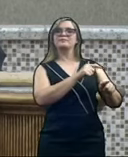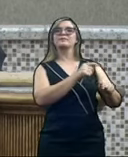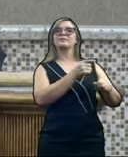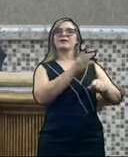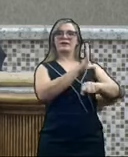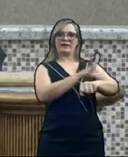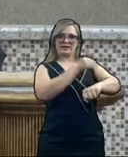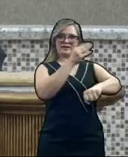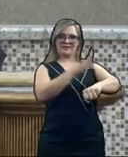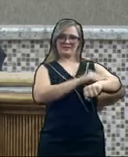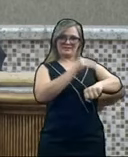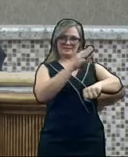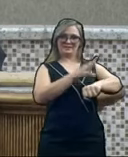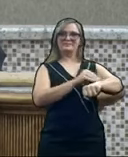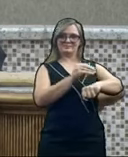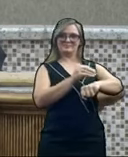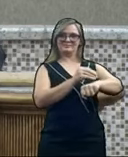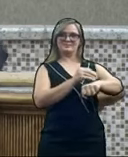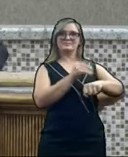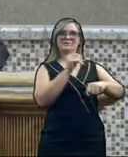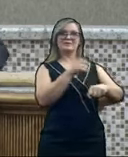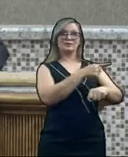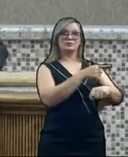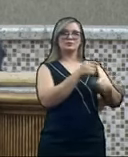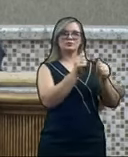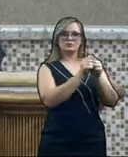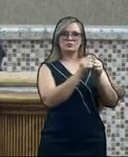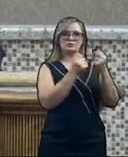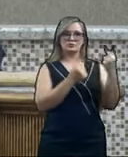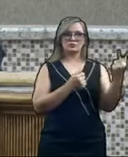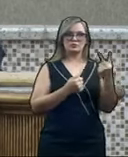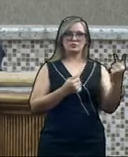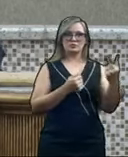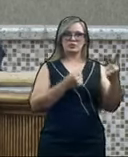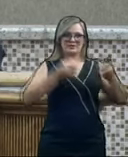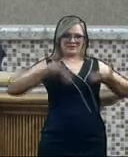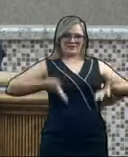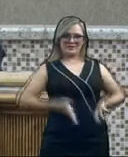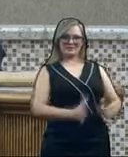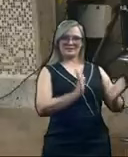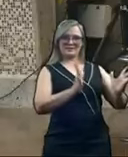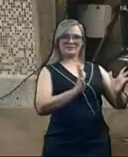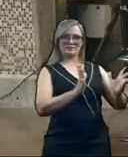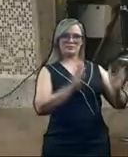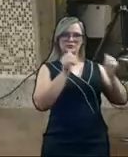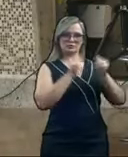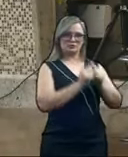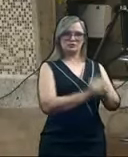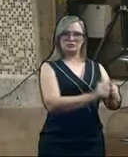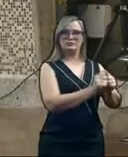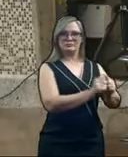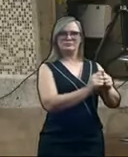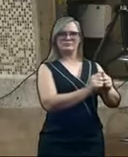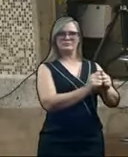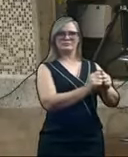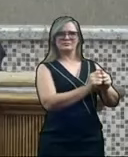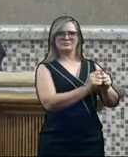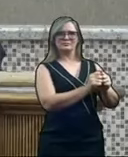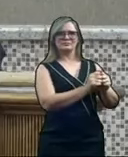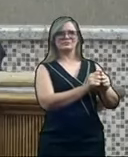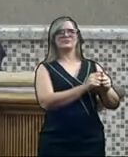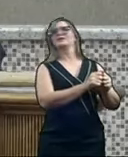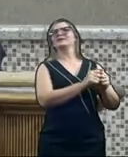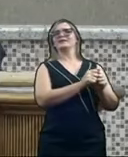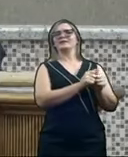alguns dias que já nasceu caçando confusão outros dizem que já nasceu escorado do irmão e deixou o irmão fazer força para